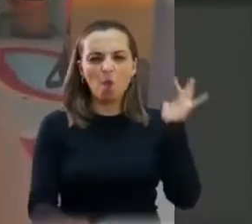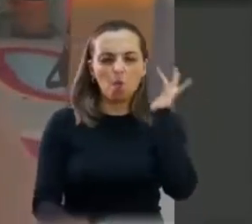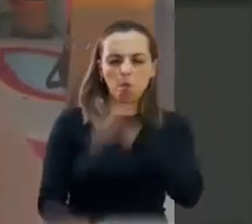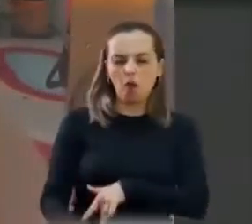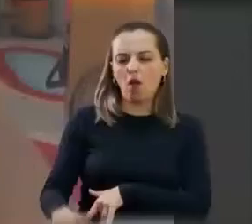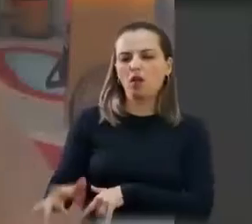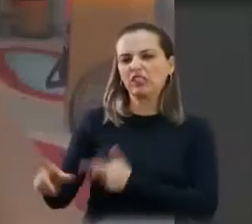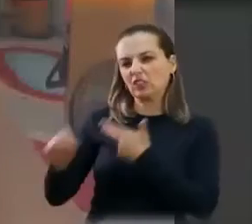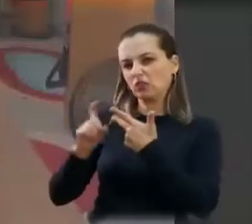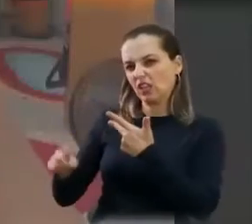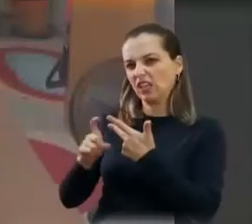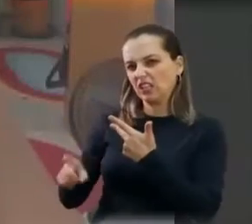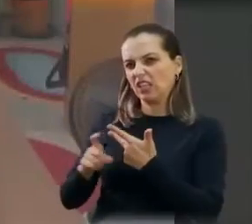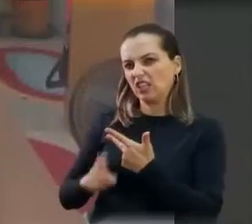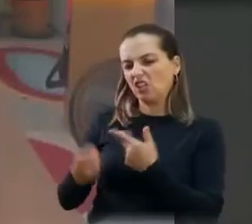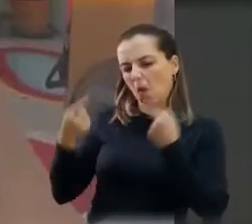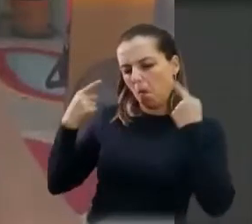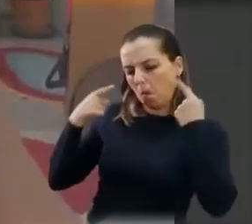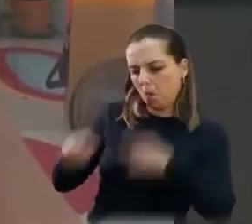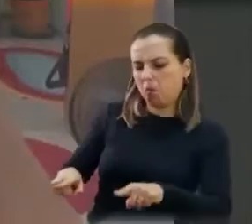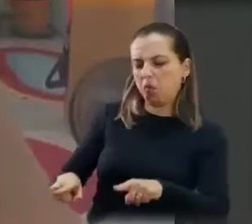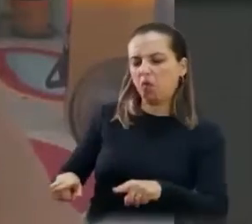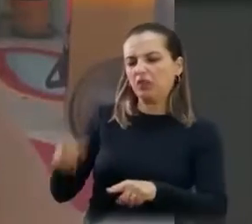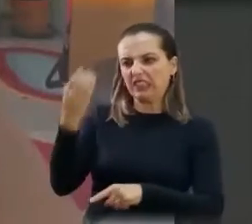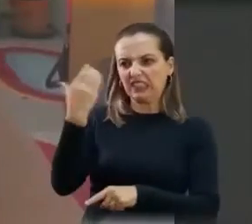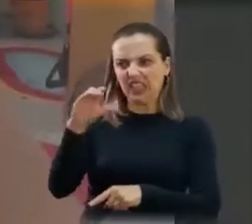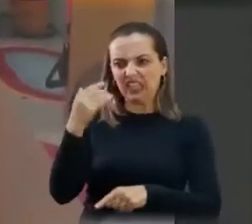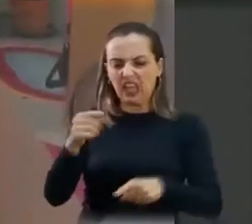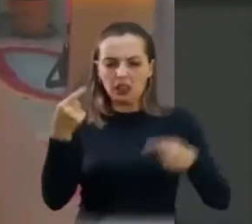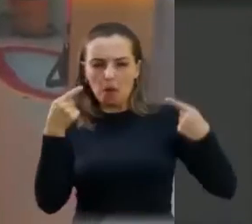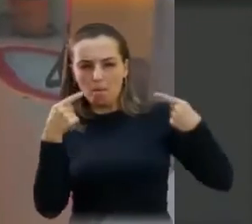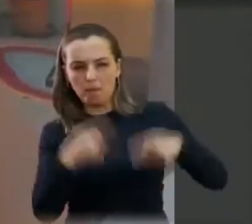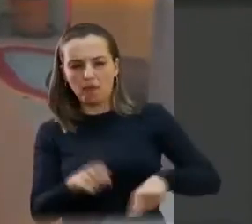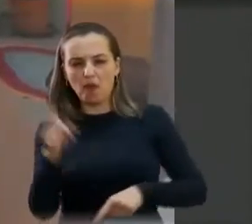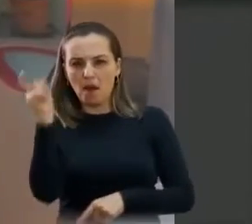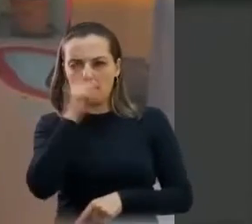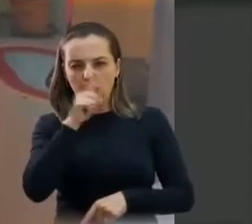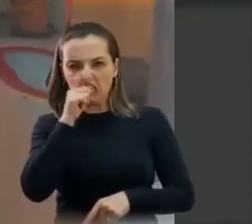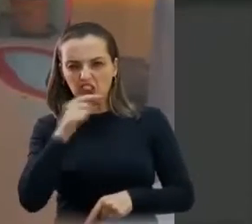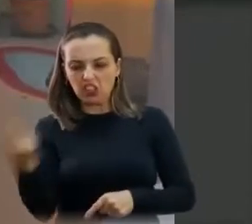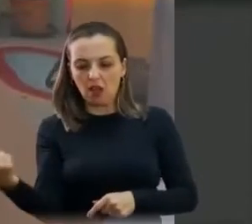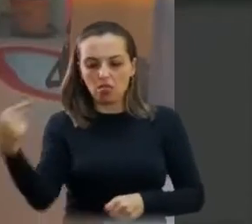se posicionar contra a ciência e trazer mentira para esta casa,